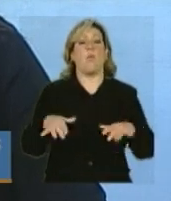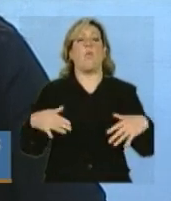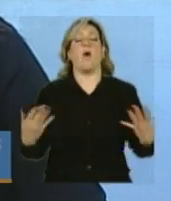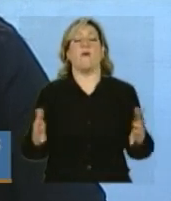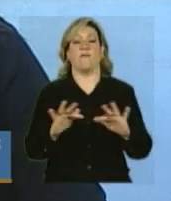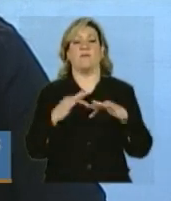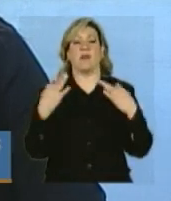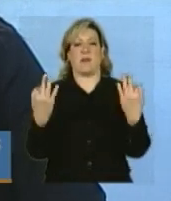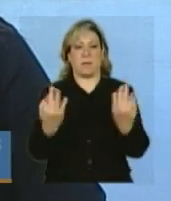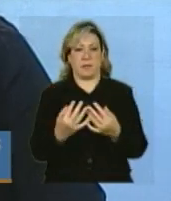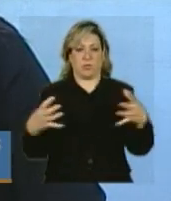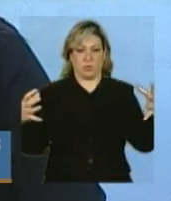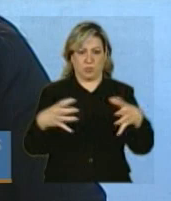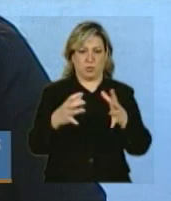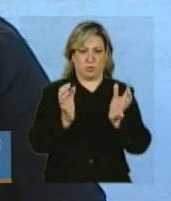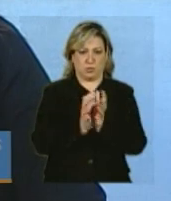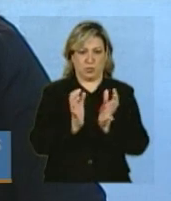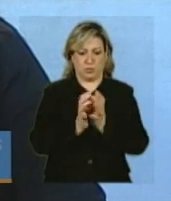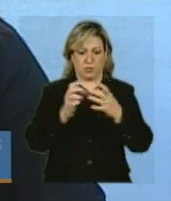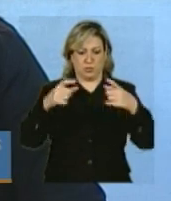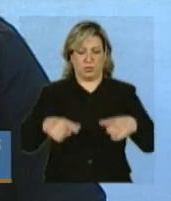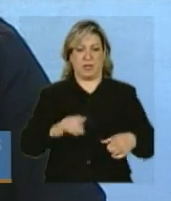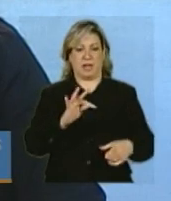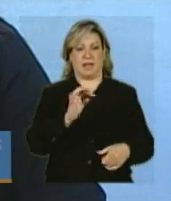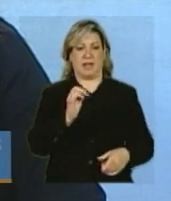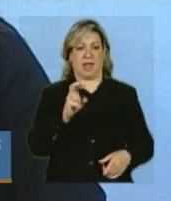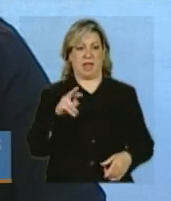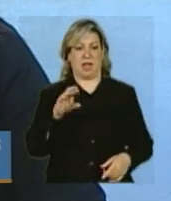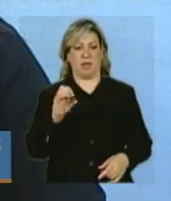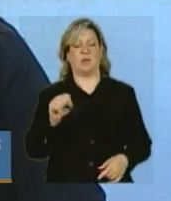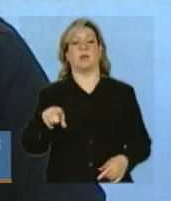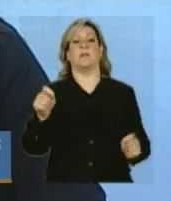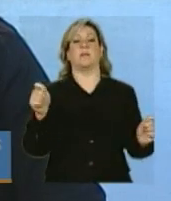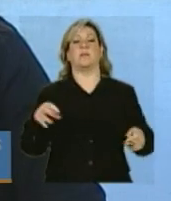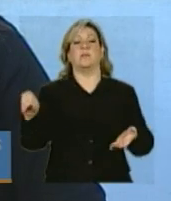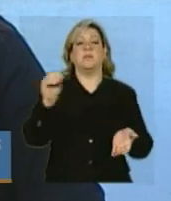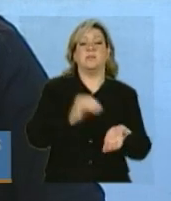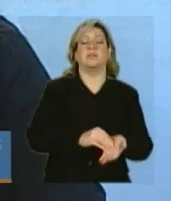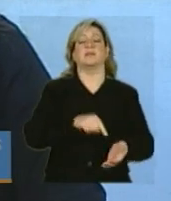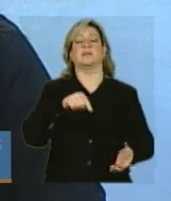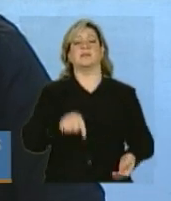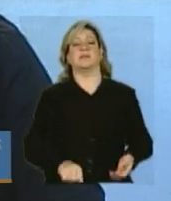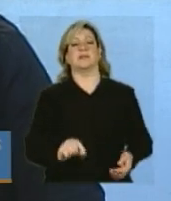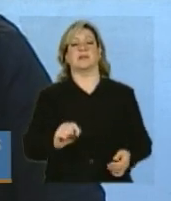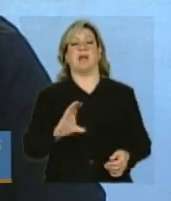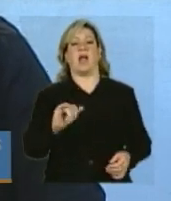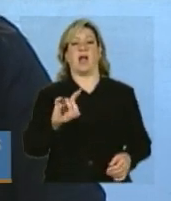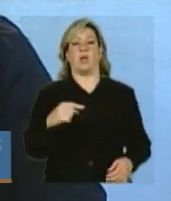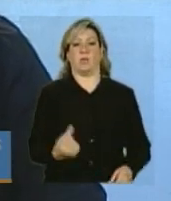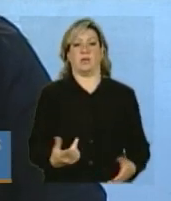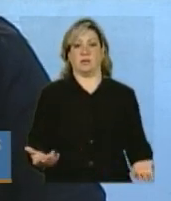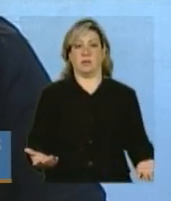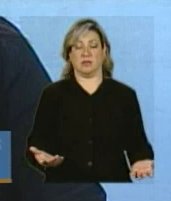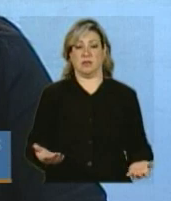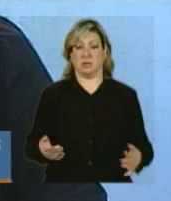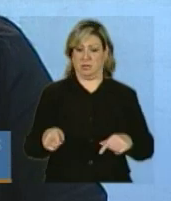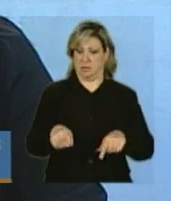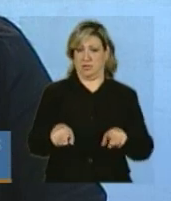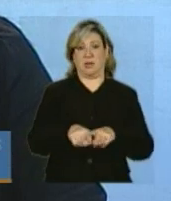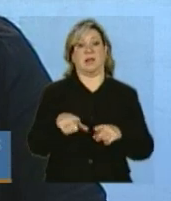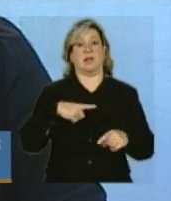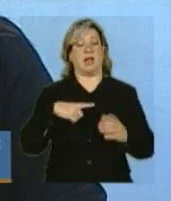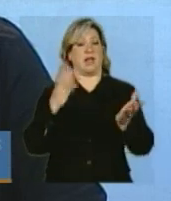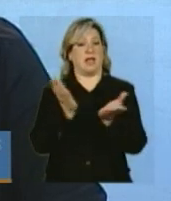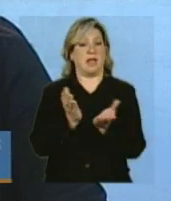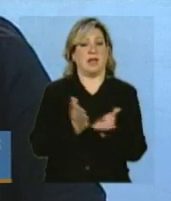pertencentes a comunidades de terreiro serão identificadas no cadastro único? Por essa lógica, famílias evangélicas,